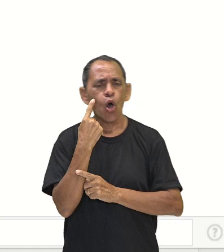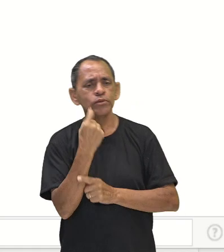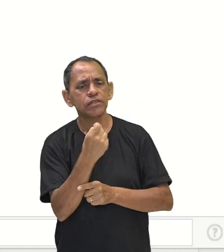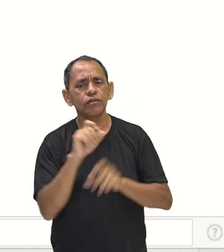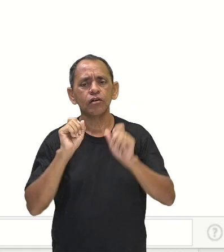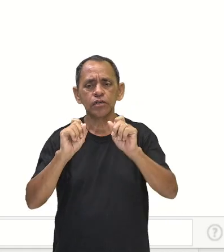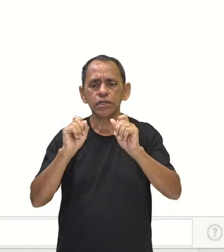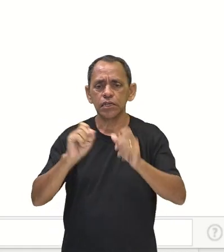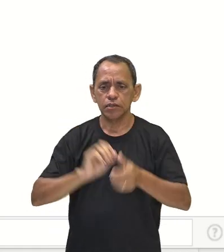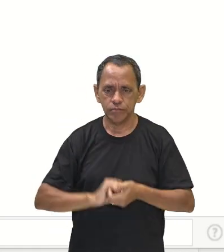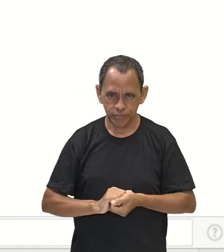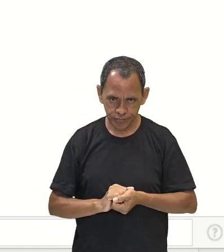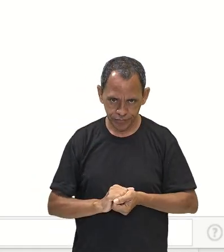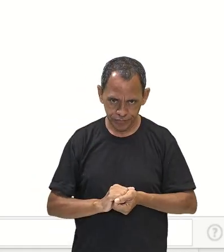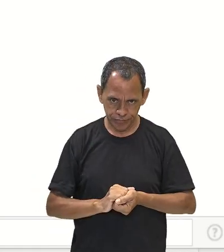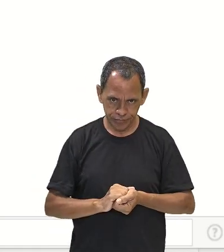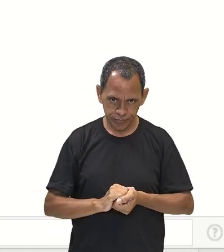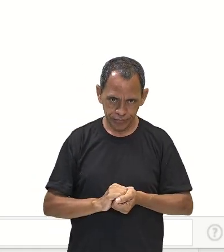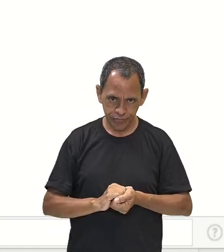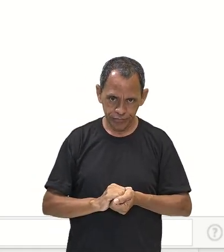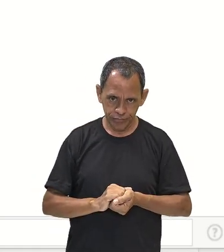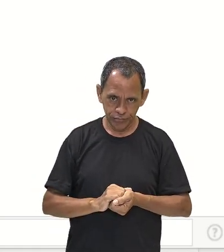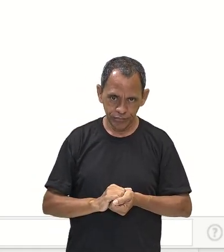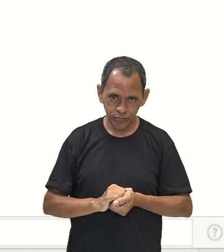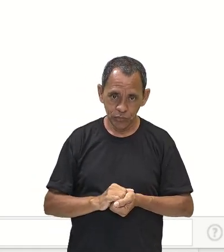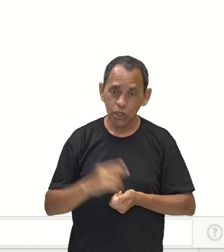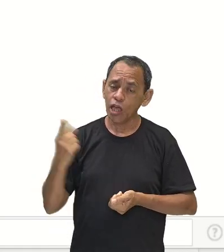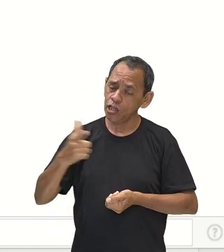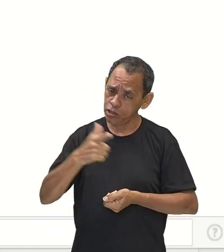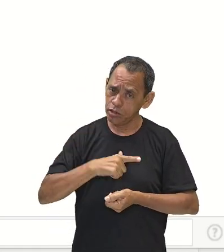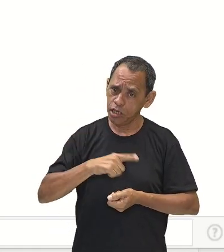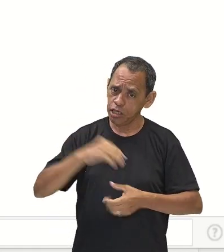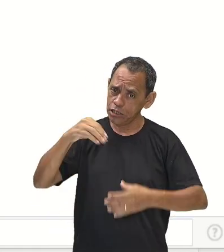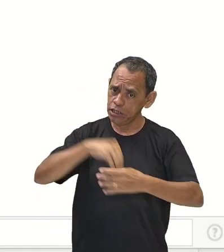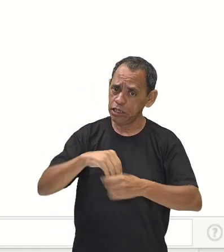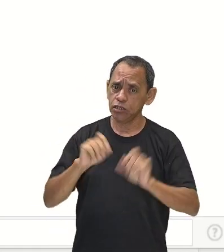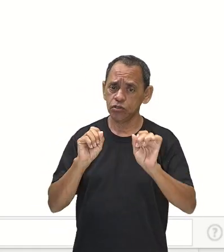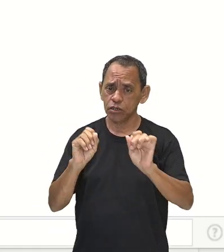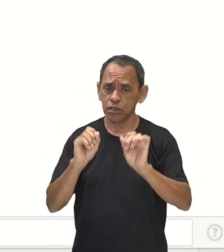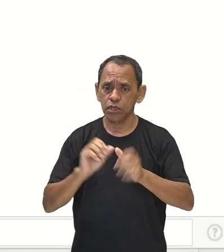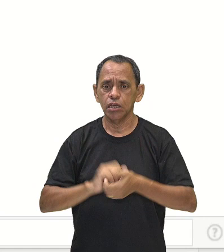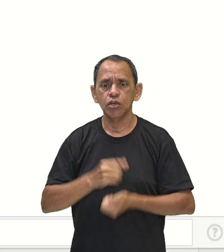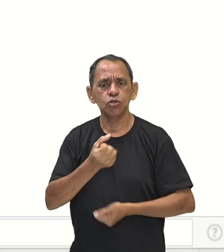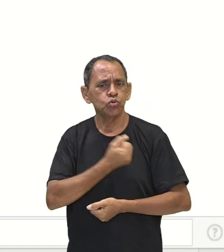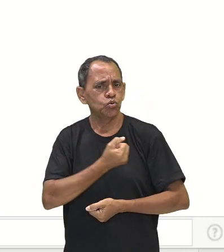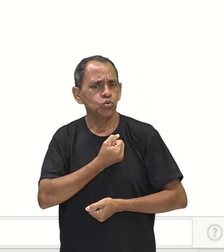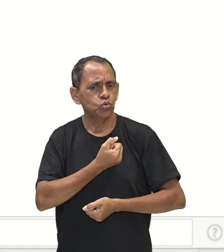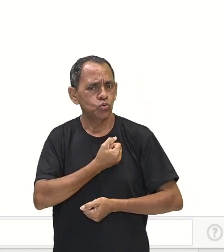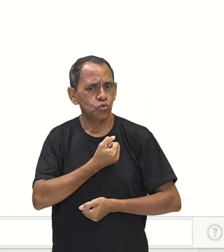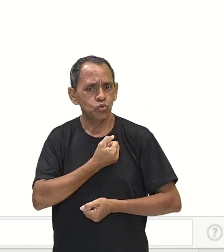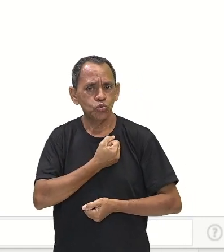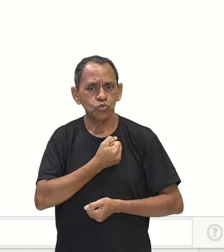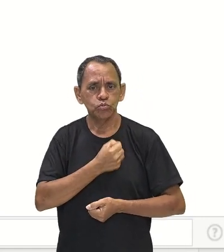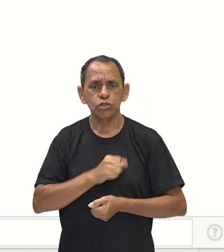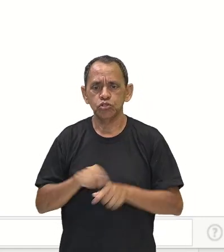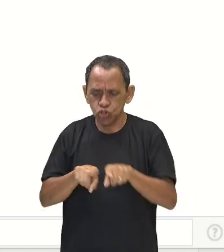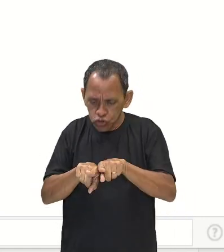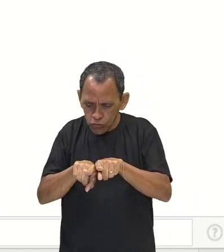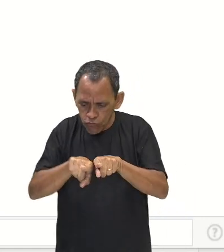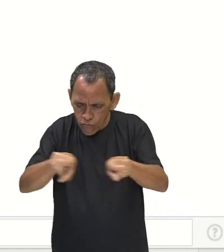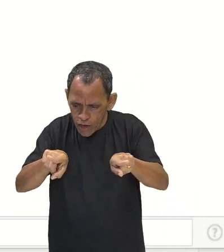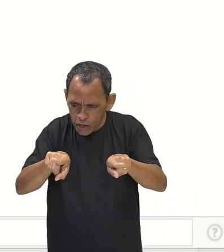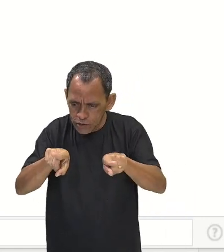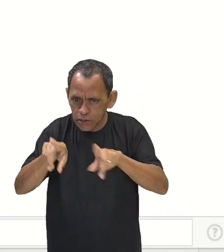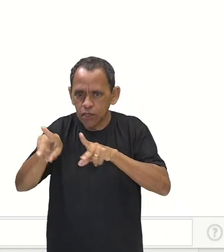Que ele vai possuir aqui um número de vértices